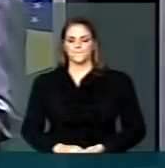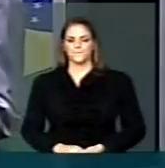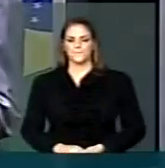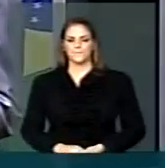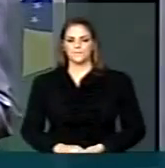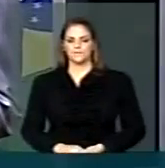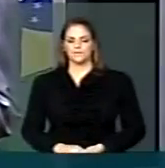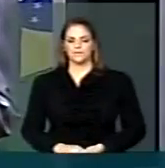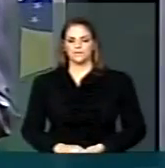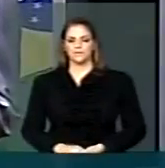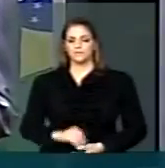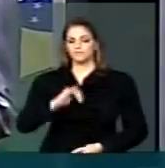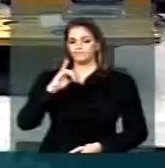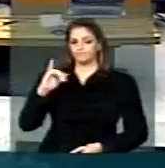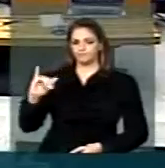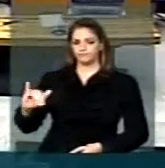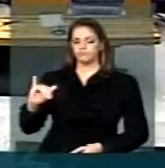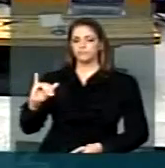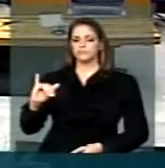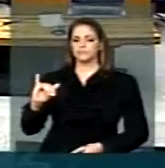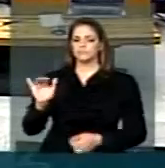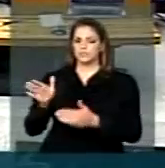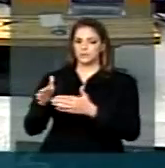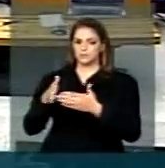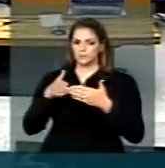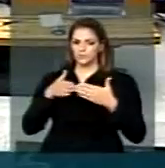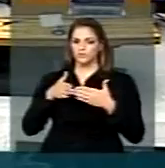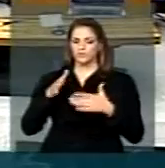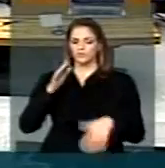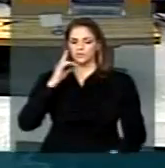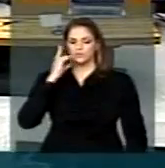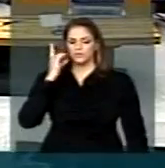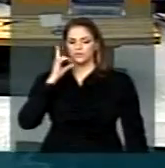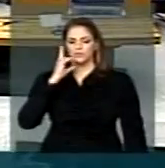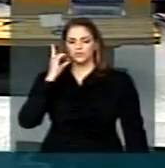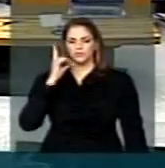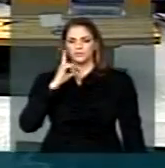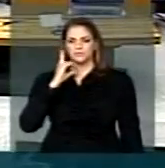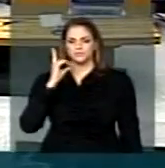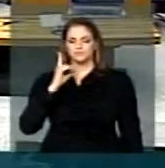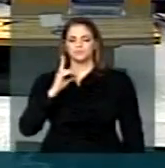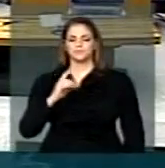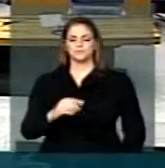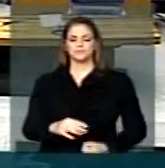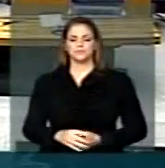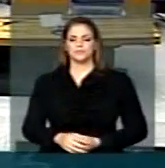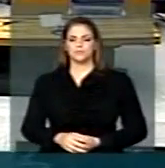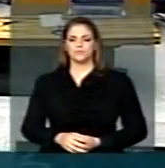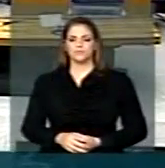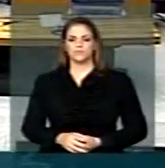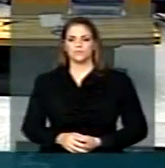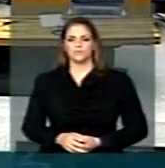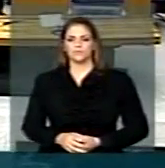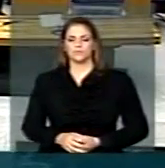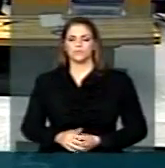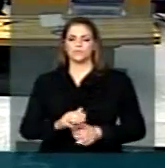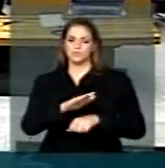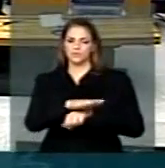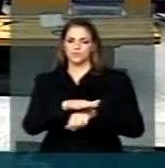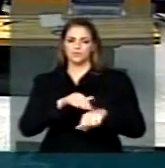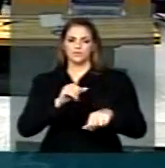Senhor deputado Rubens Bueno, eu peço permissão, Vossa Excelência, interrompendo seu pronunciamento, para convidar à